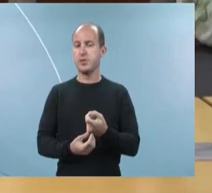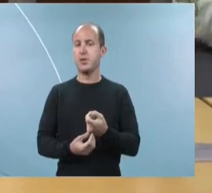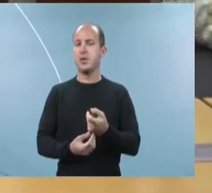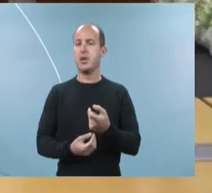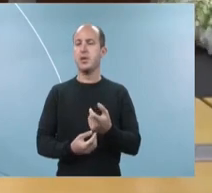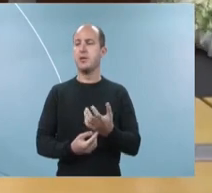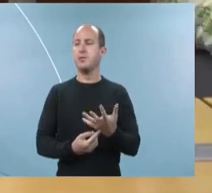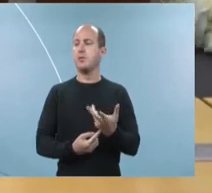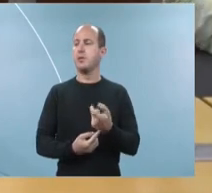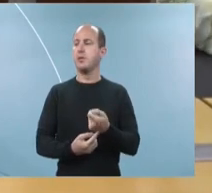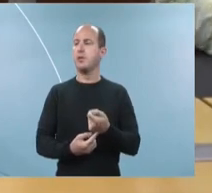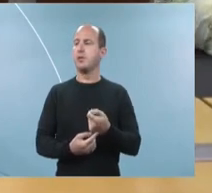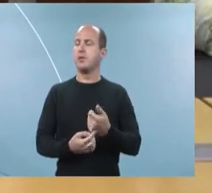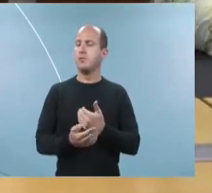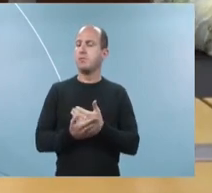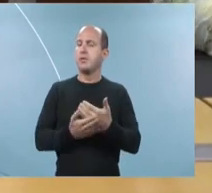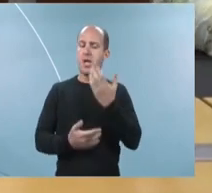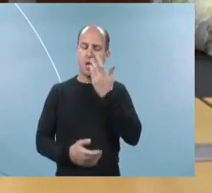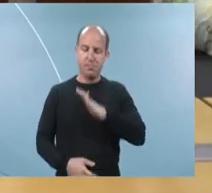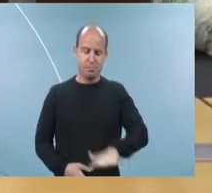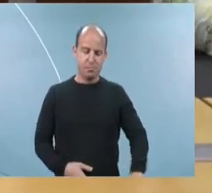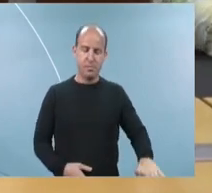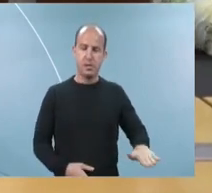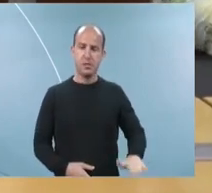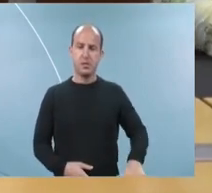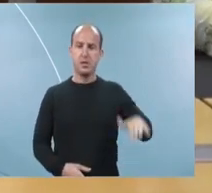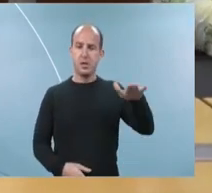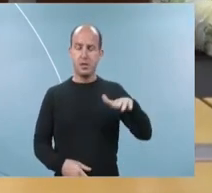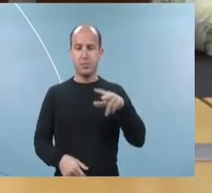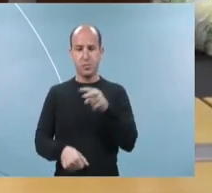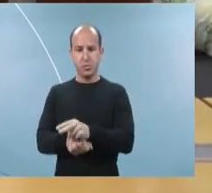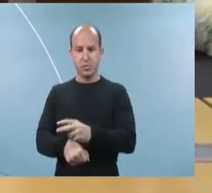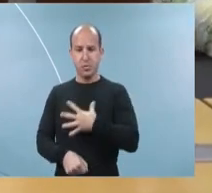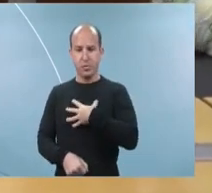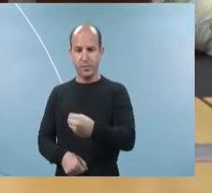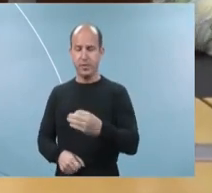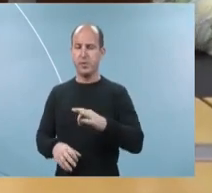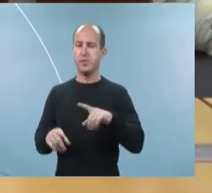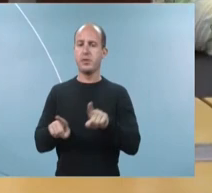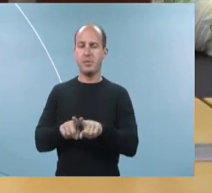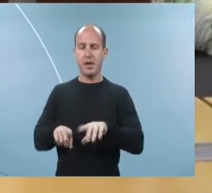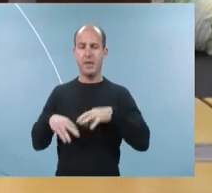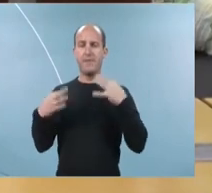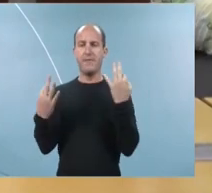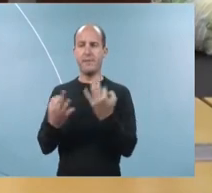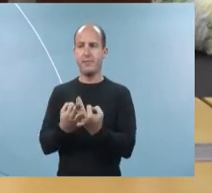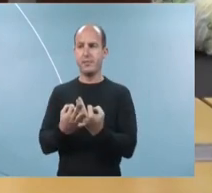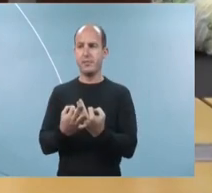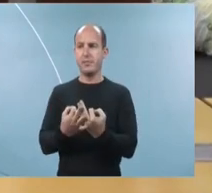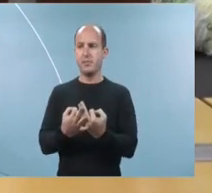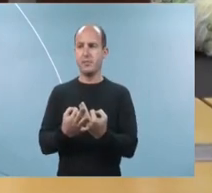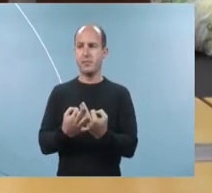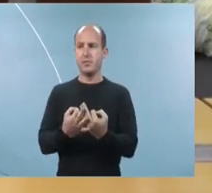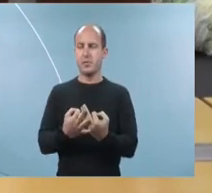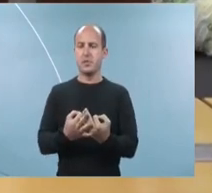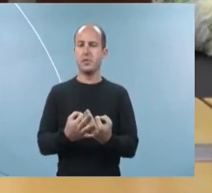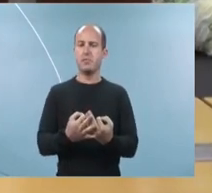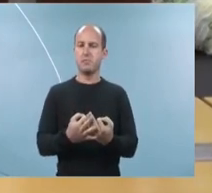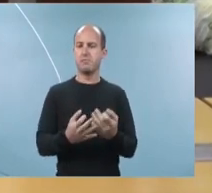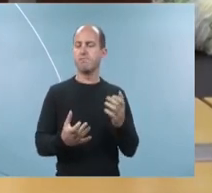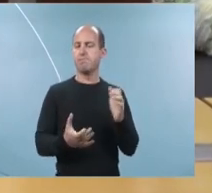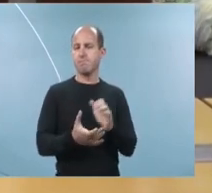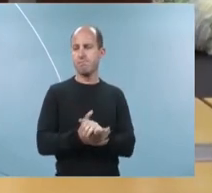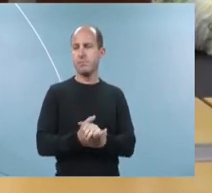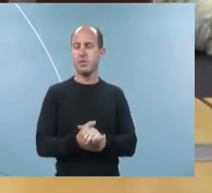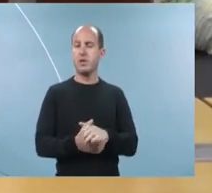ela começou criança, criou os filhos, criou a família, né, constituiu sua família.